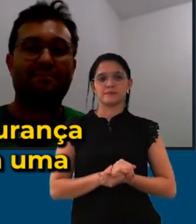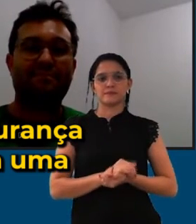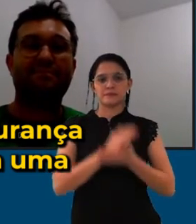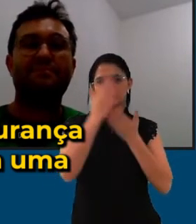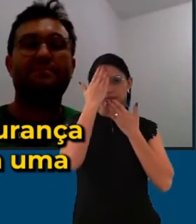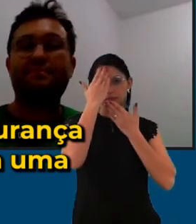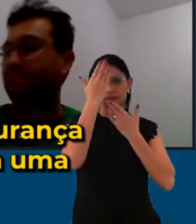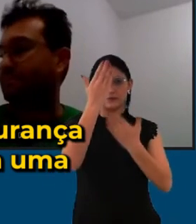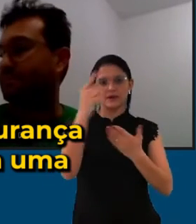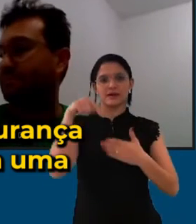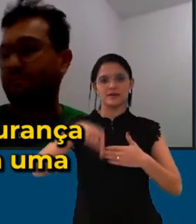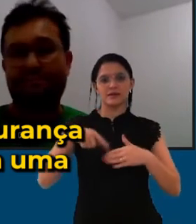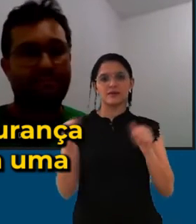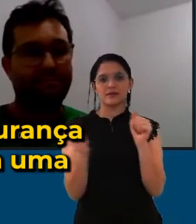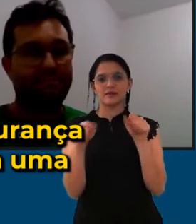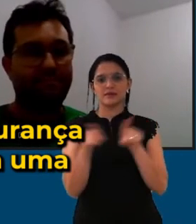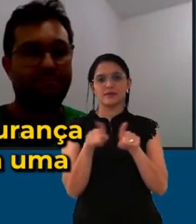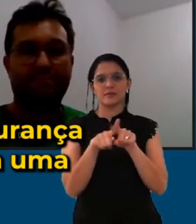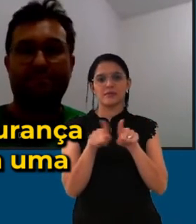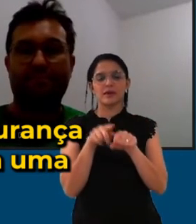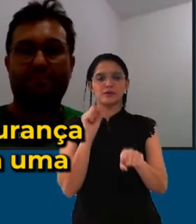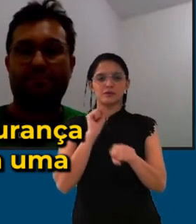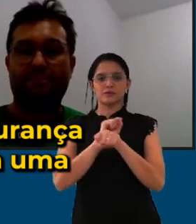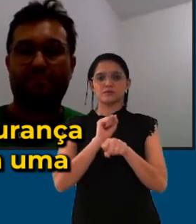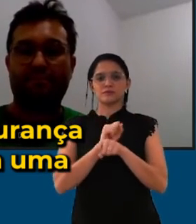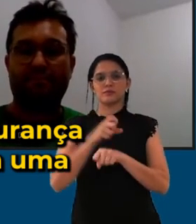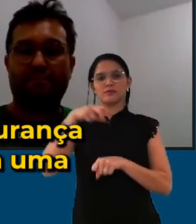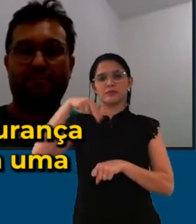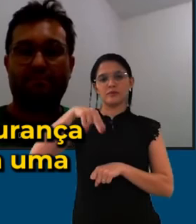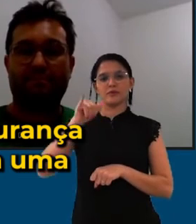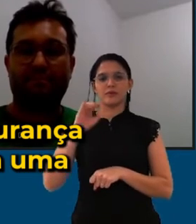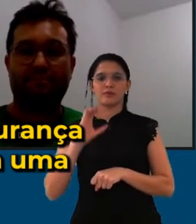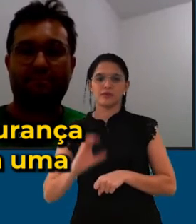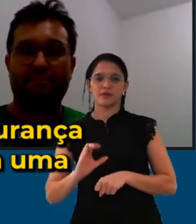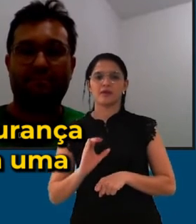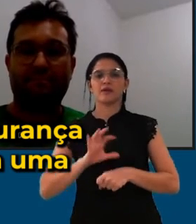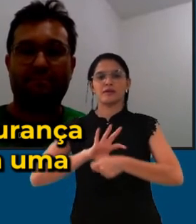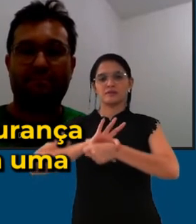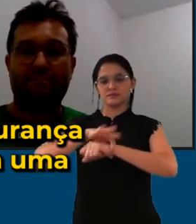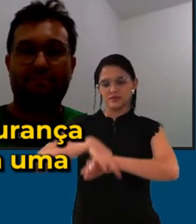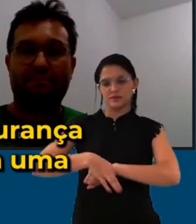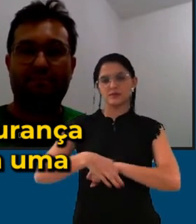da assistência, o Ivo do Segurança e todos